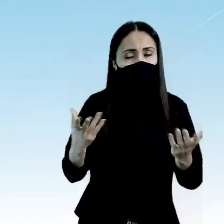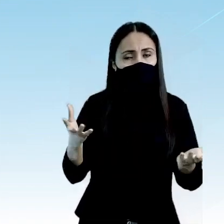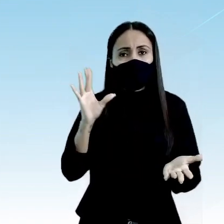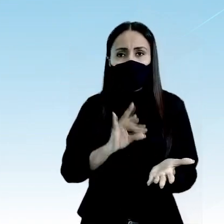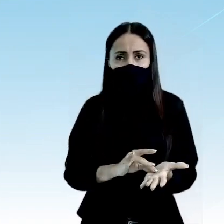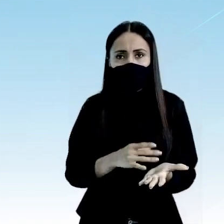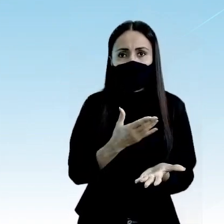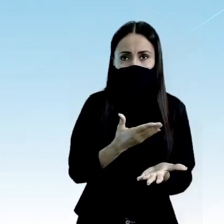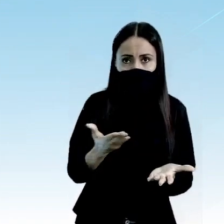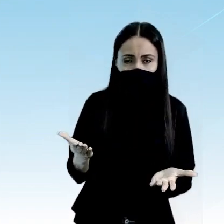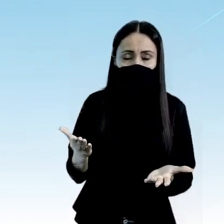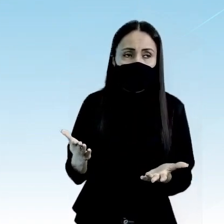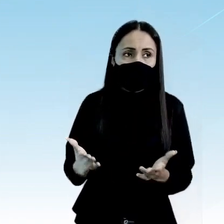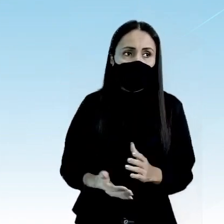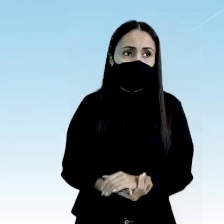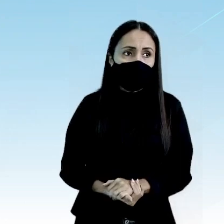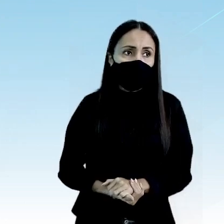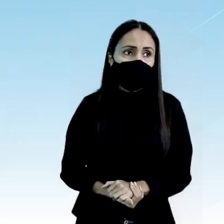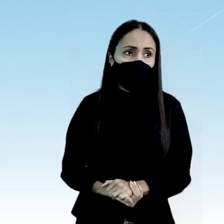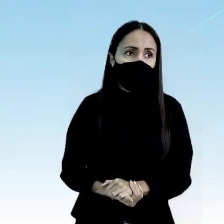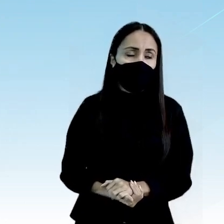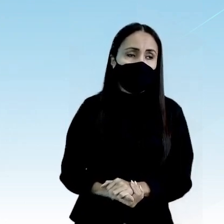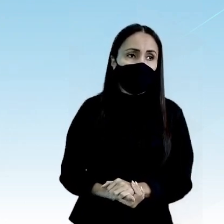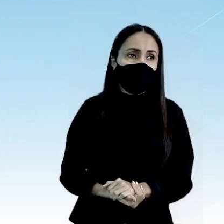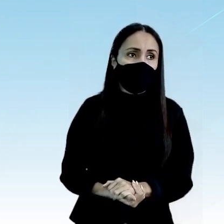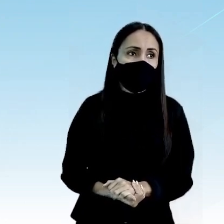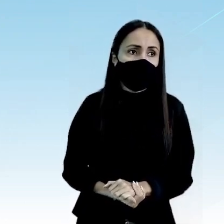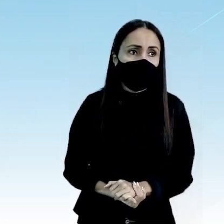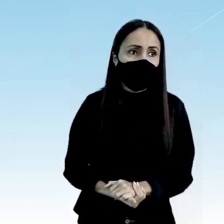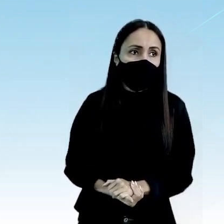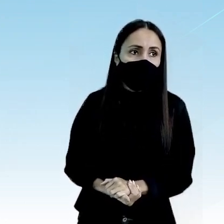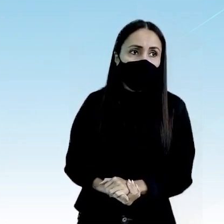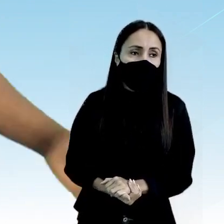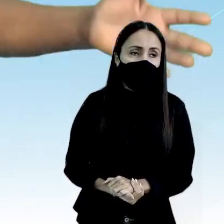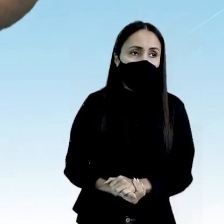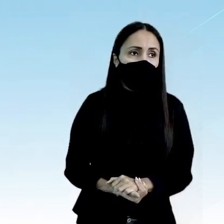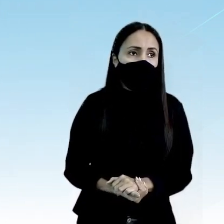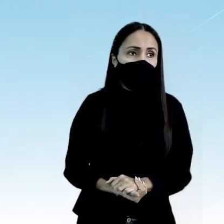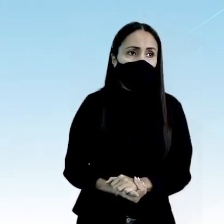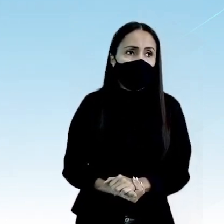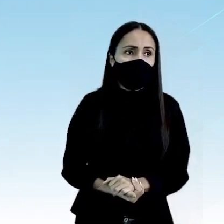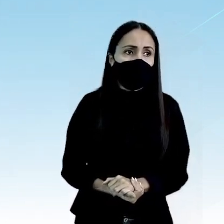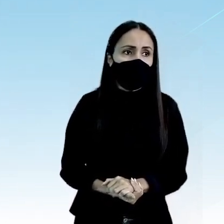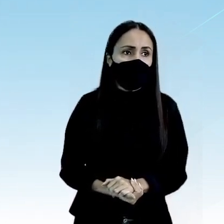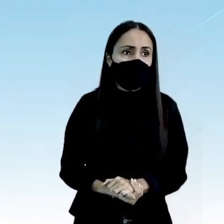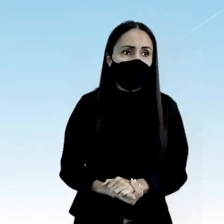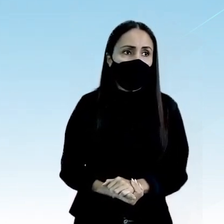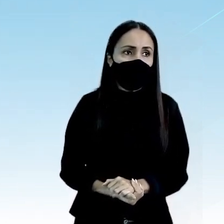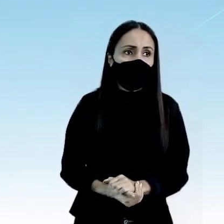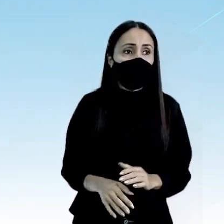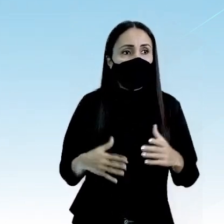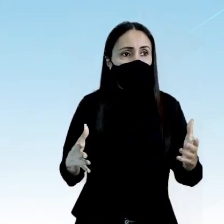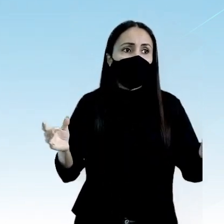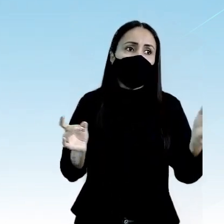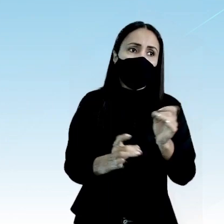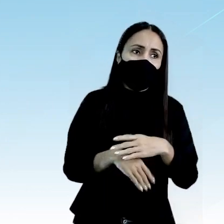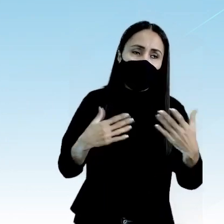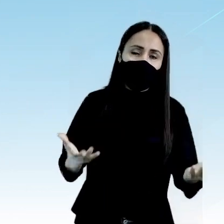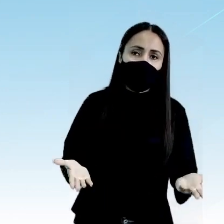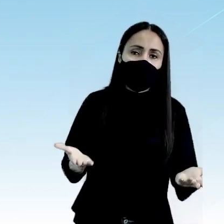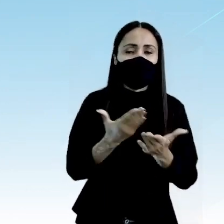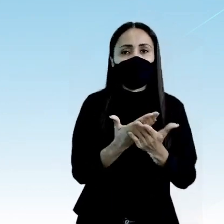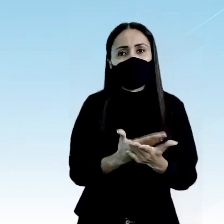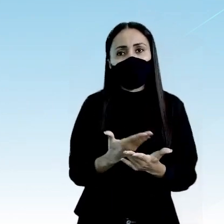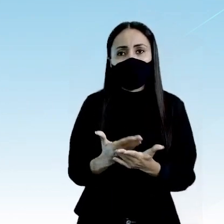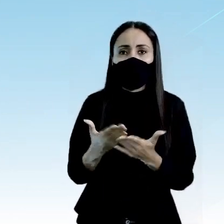um texto para refletir do grande historiador Thompson, né? Então, pessoal, ficamos por aqui. Eu trago para vocês